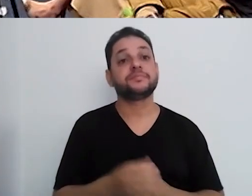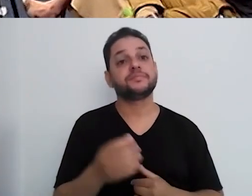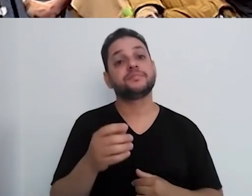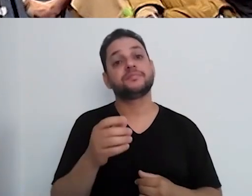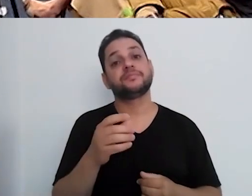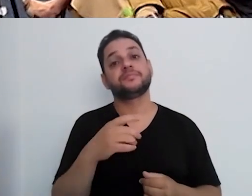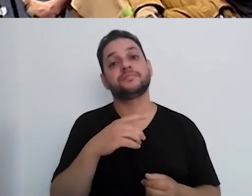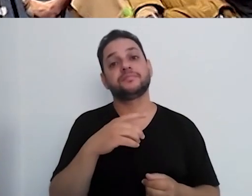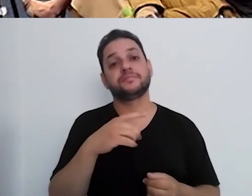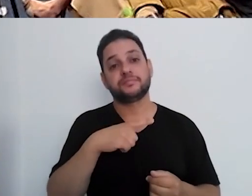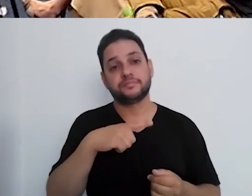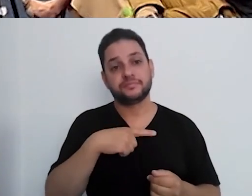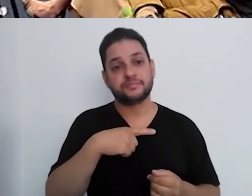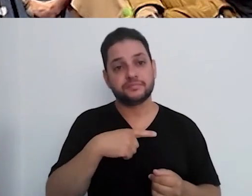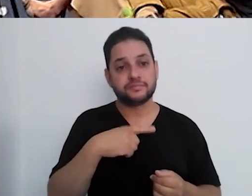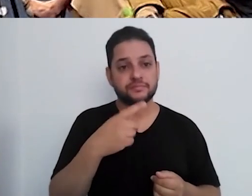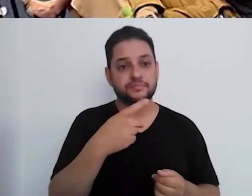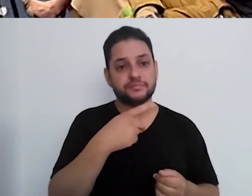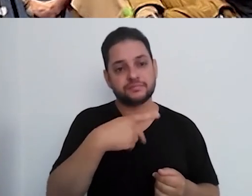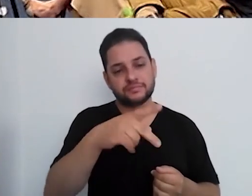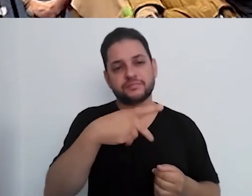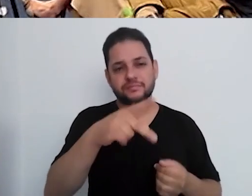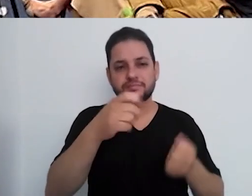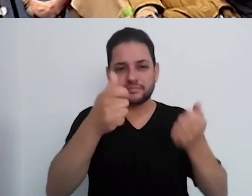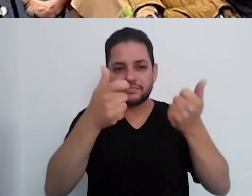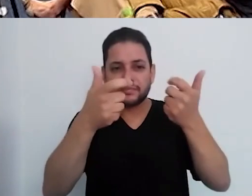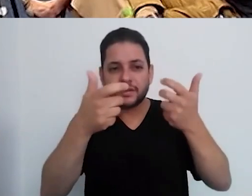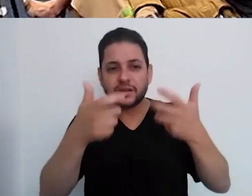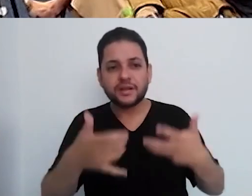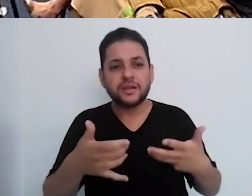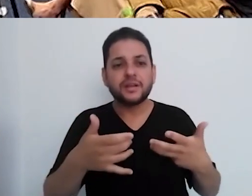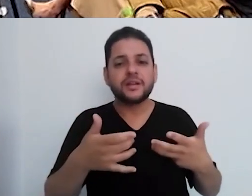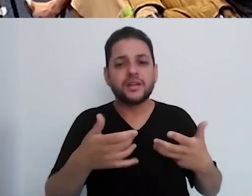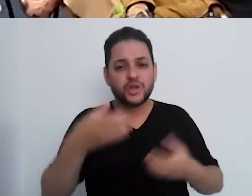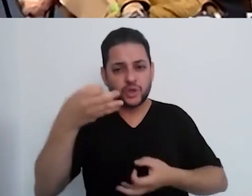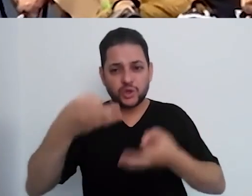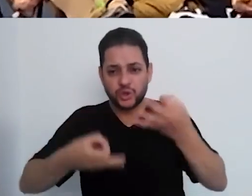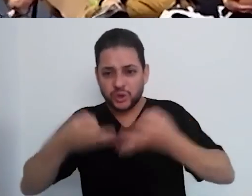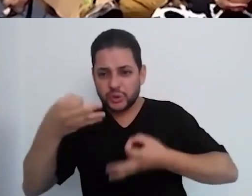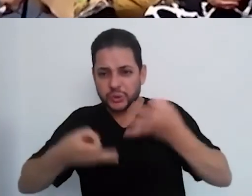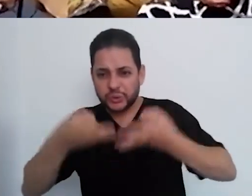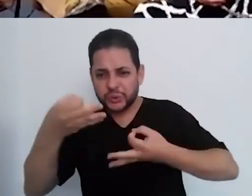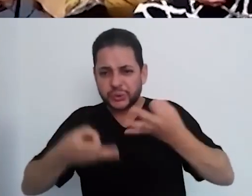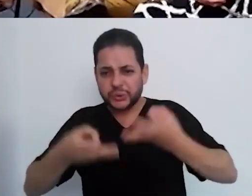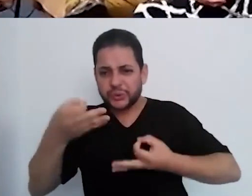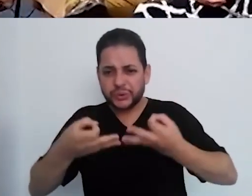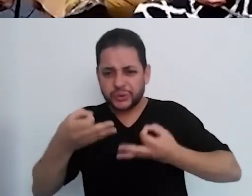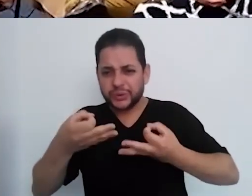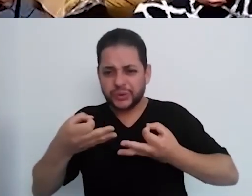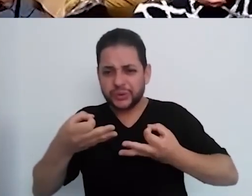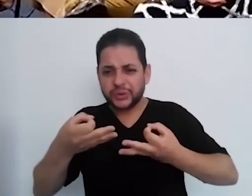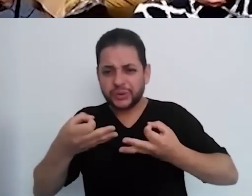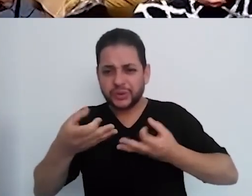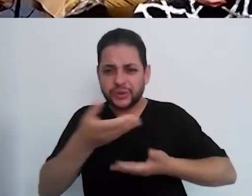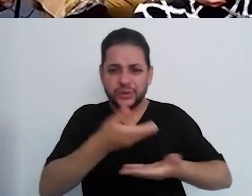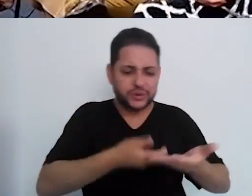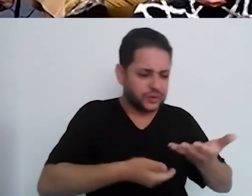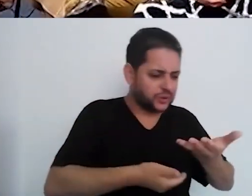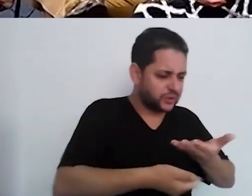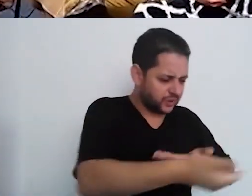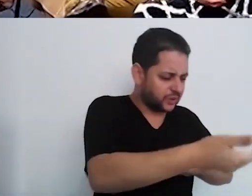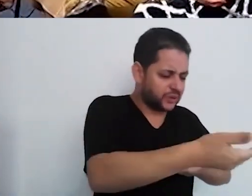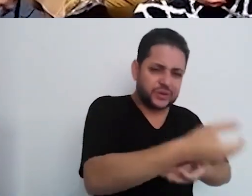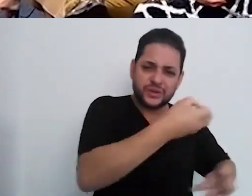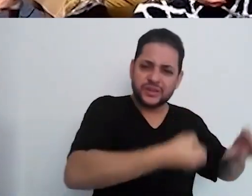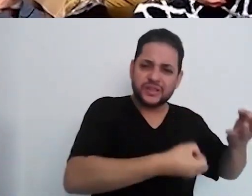acho que essa constatação, né, de que não dá para fazer justiça, trocar a justiça que a gente tem pela justiça restaurativa, não